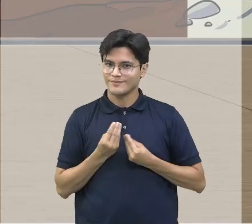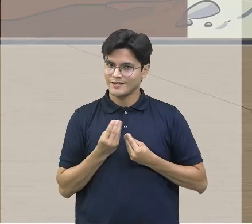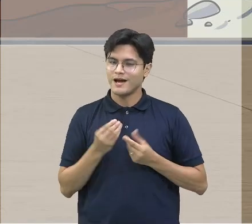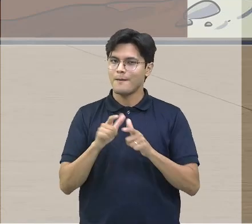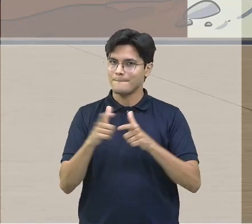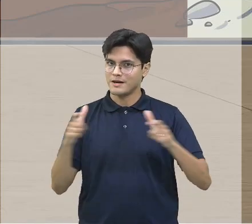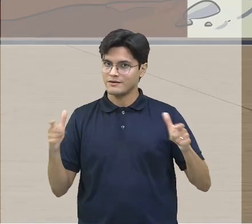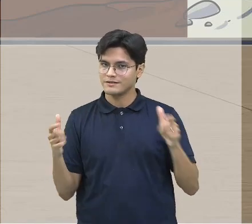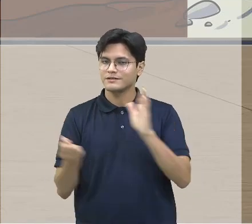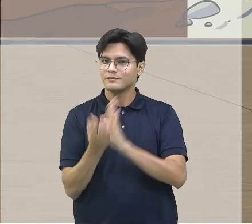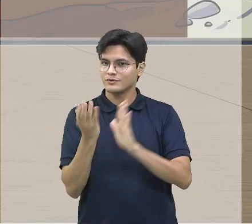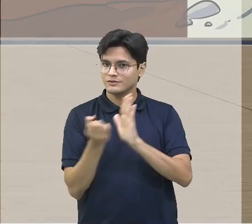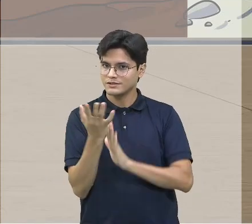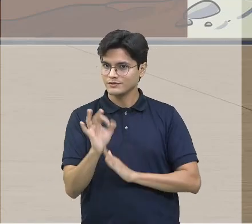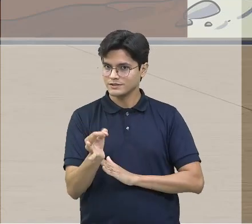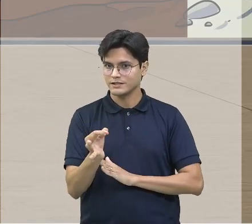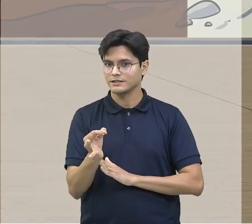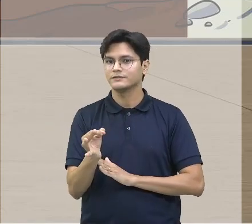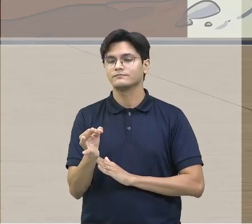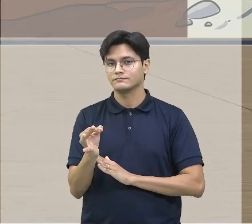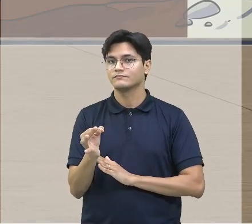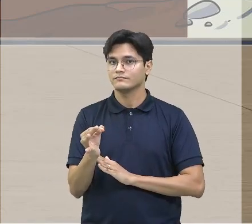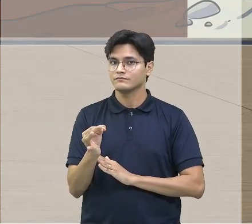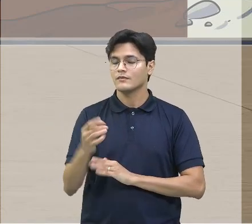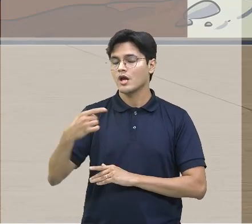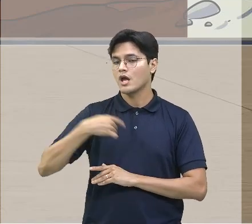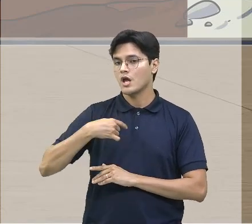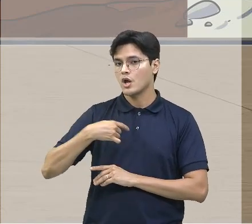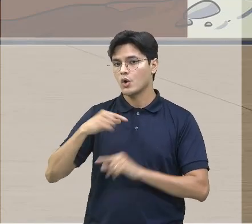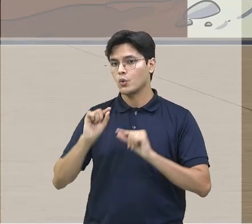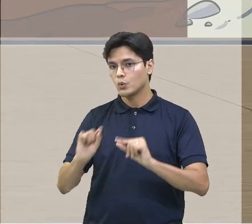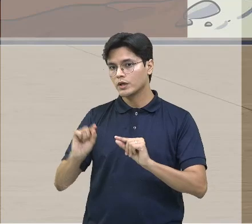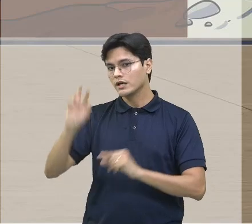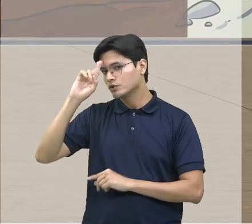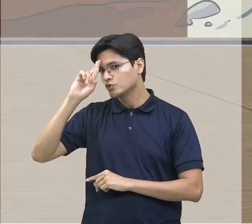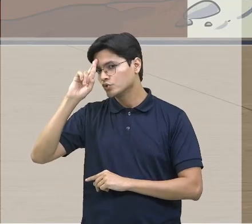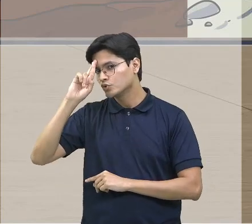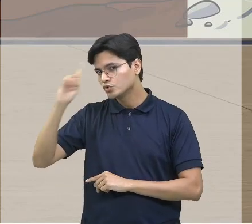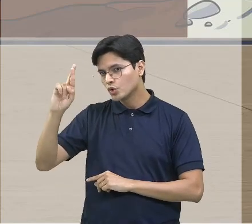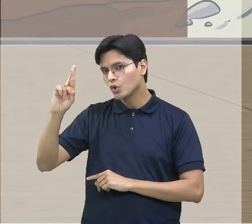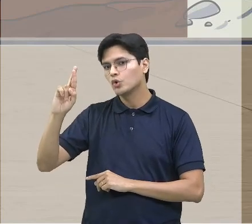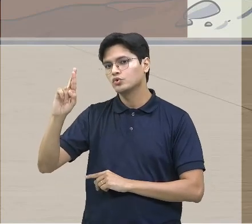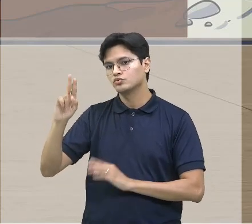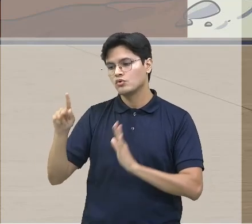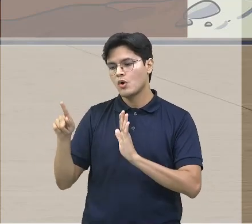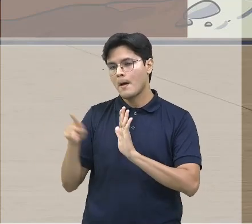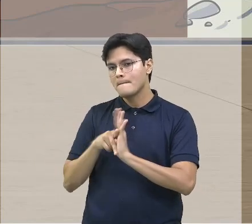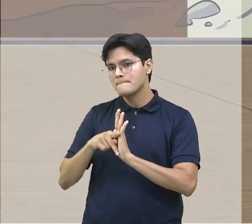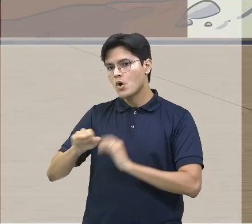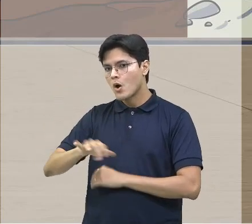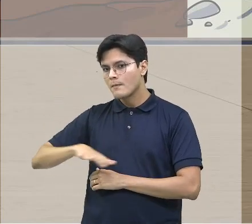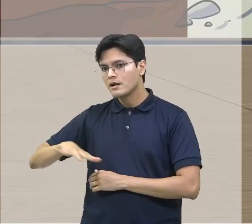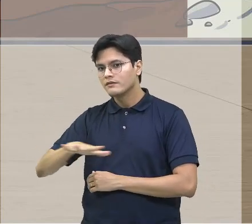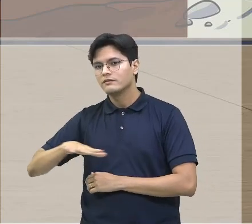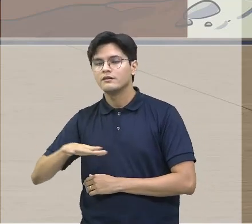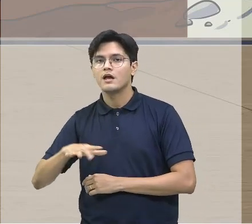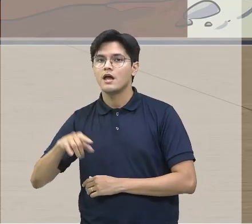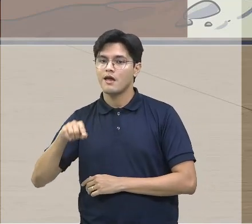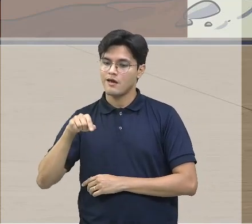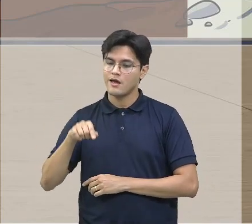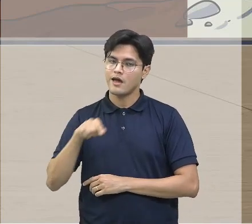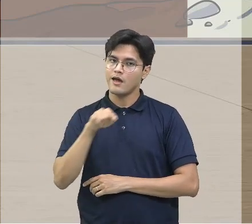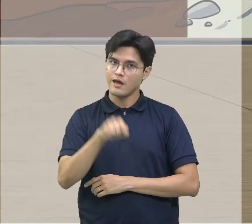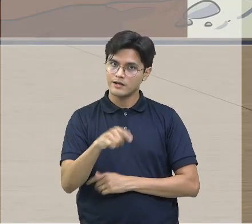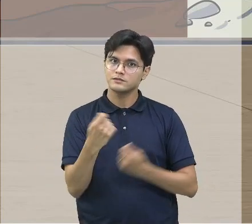parte dessa produção para eu, como dono da terra, ser, digamos assim, compensado pelo favor que eu estou fazendo de deixar